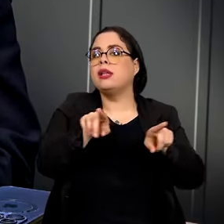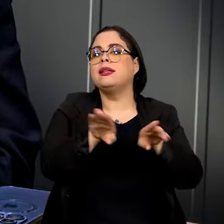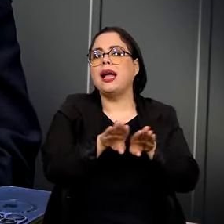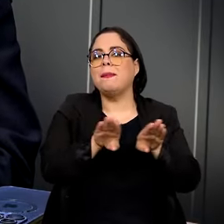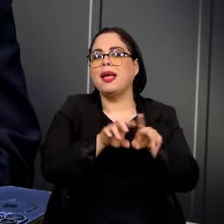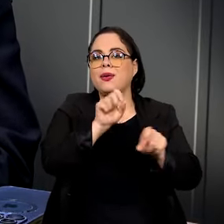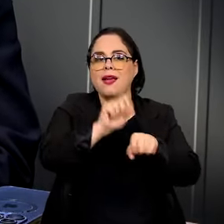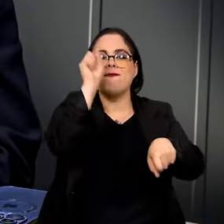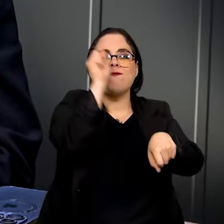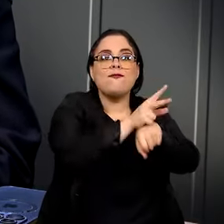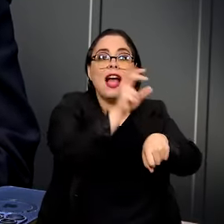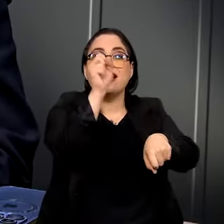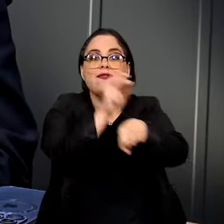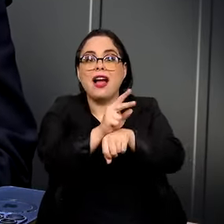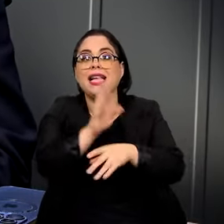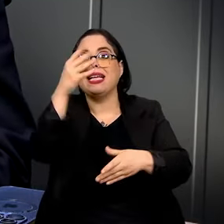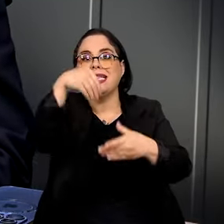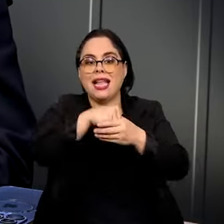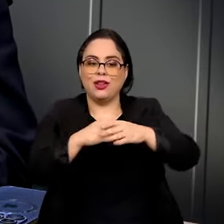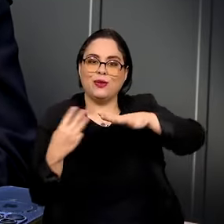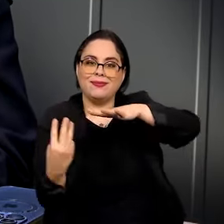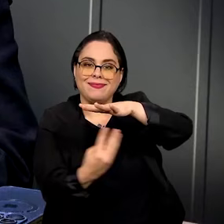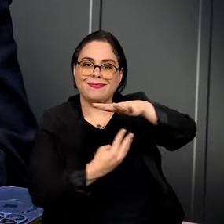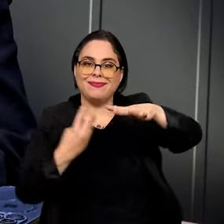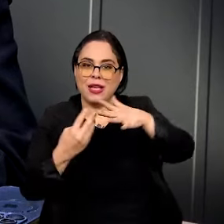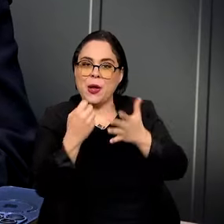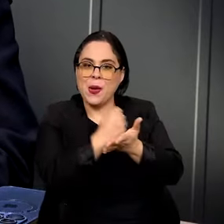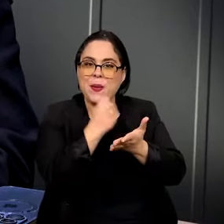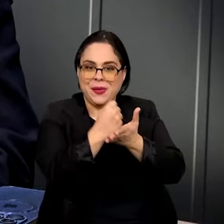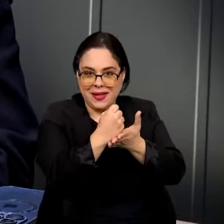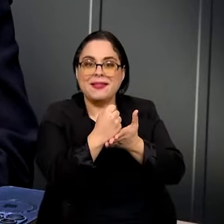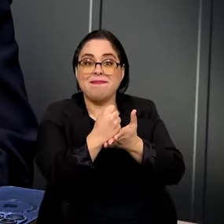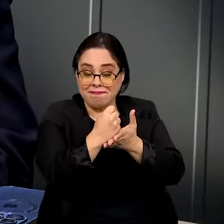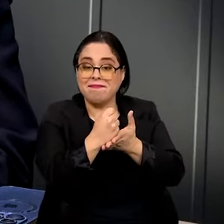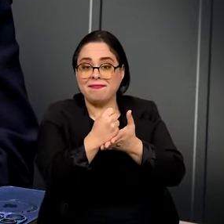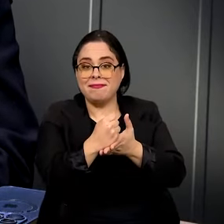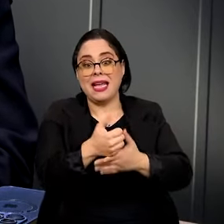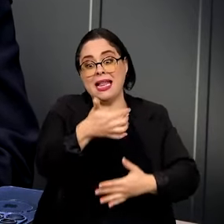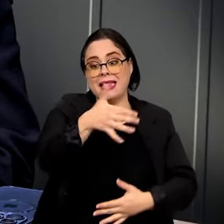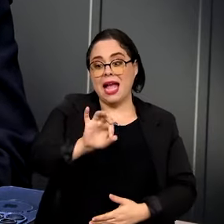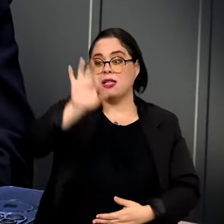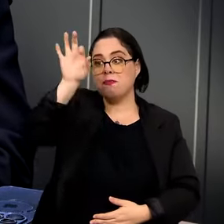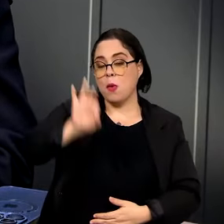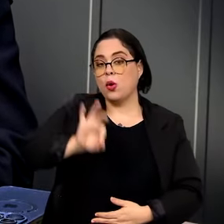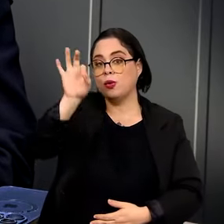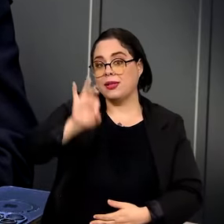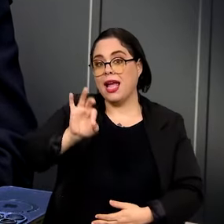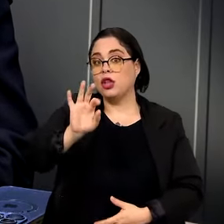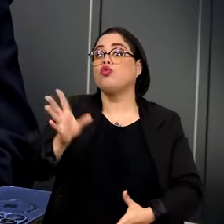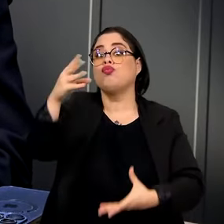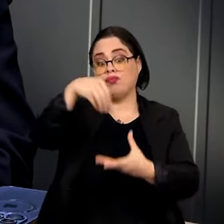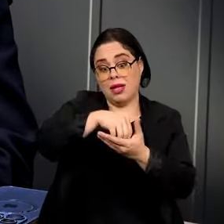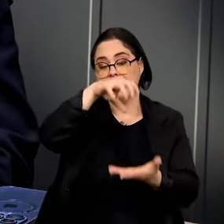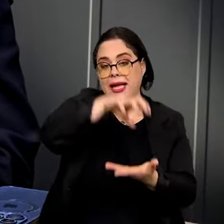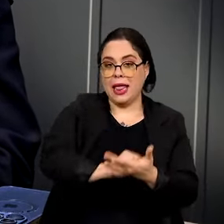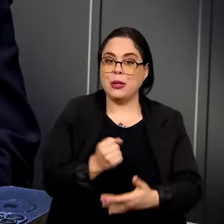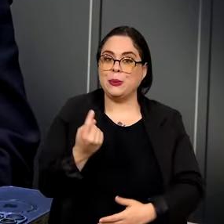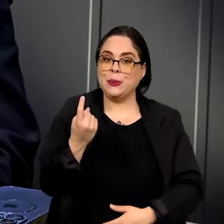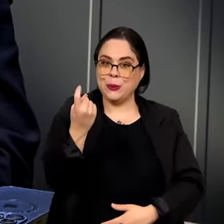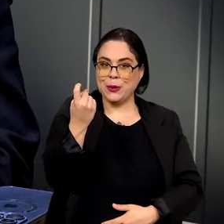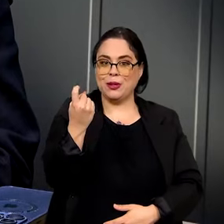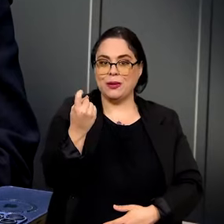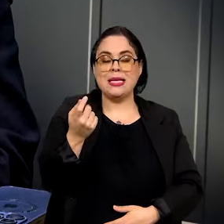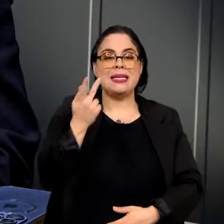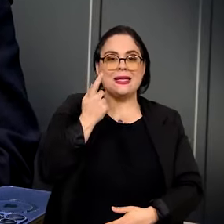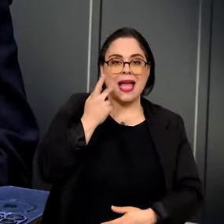parceria no sentido de abrir vagas dos seus terceirizados contratados onde 10% oriundo do cadastro